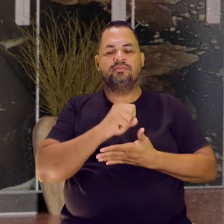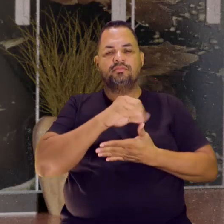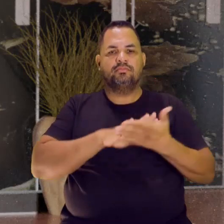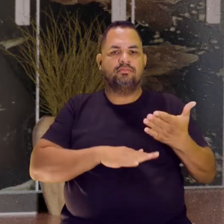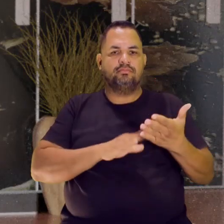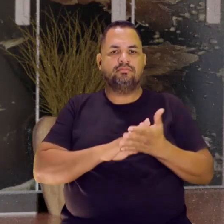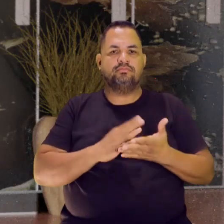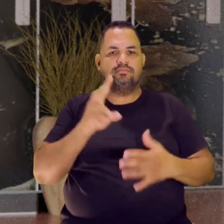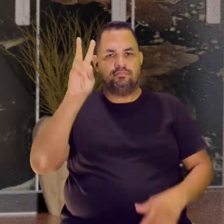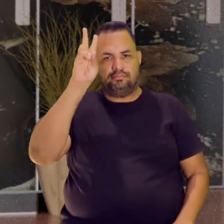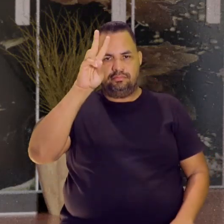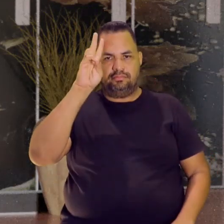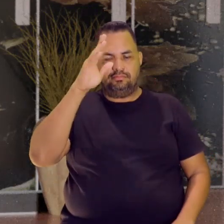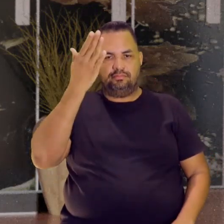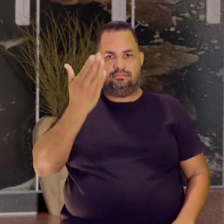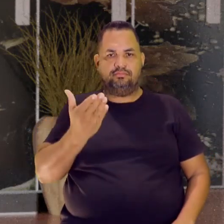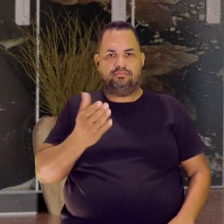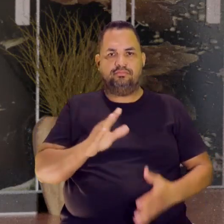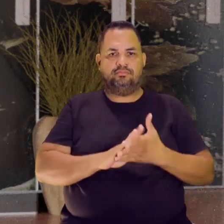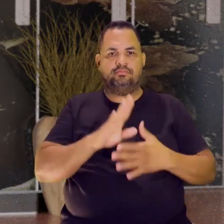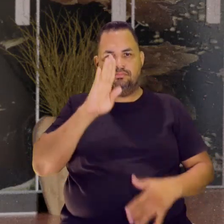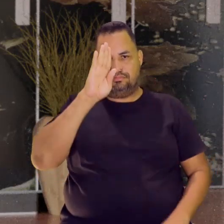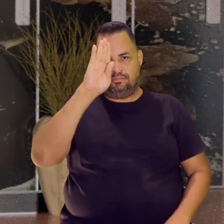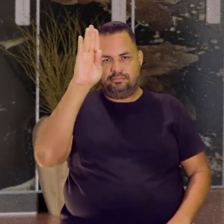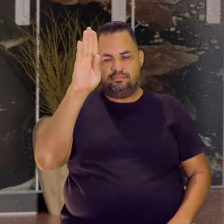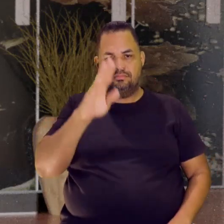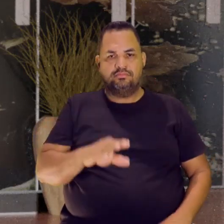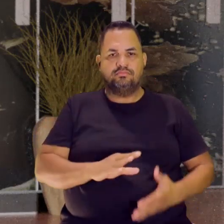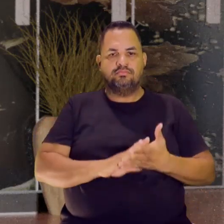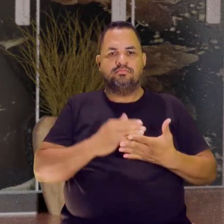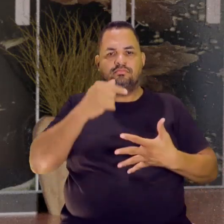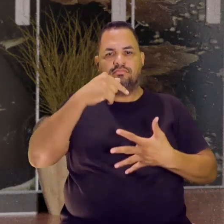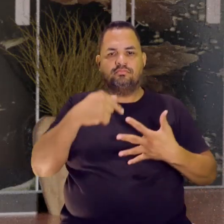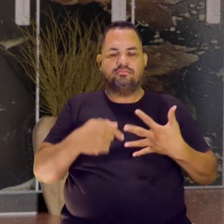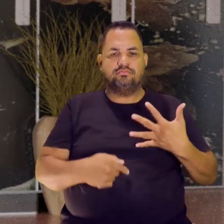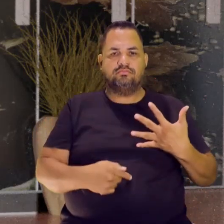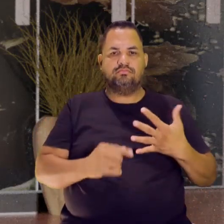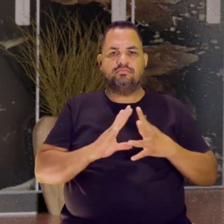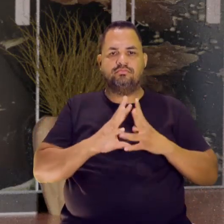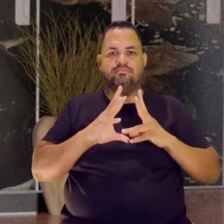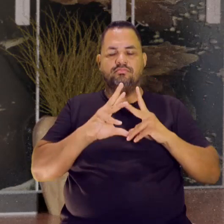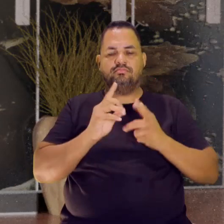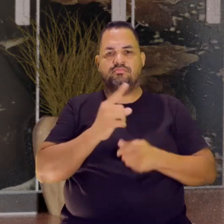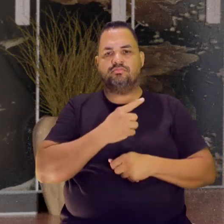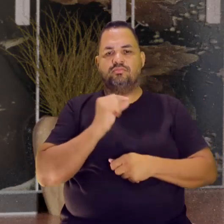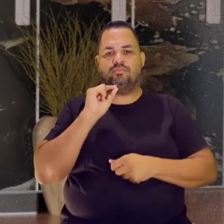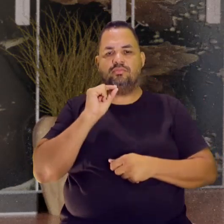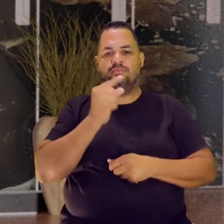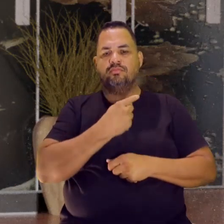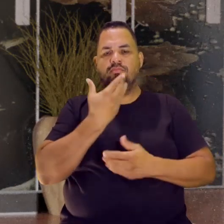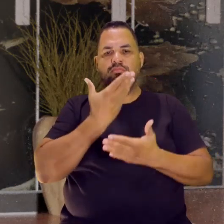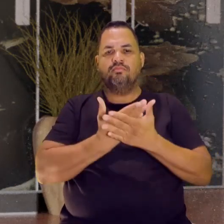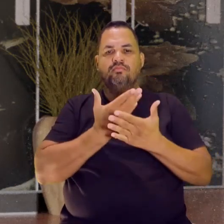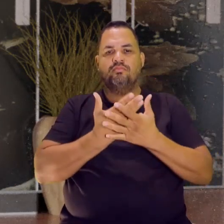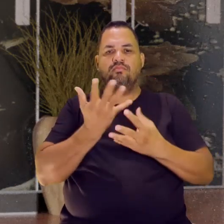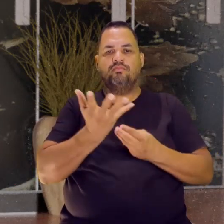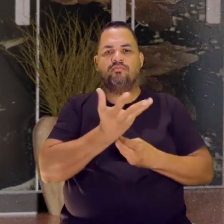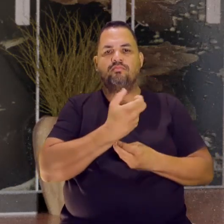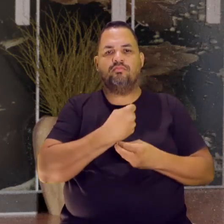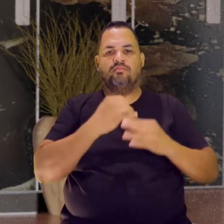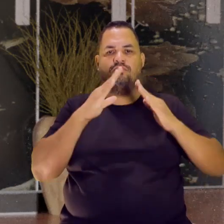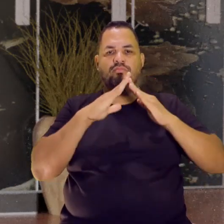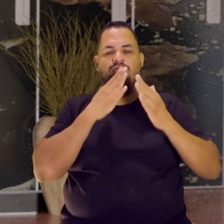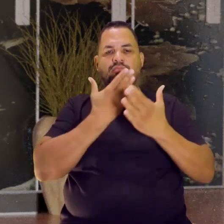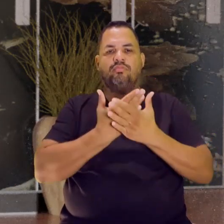Eu vou aqui recordar os principais pontos do que a gente viu aí sobre a arte